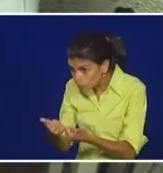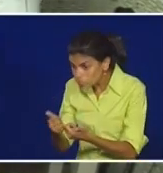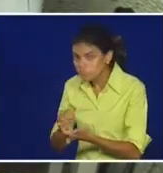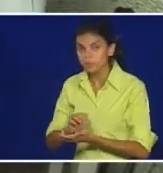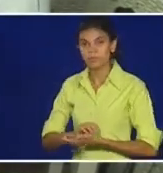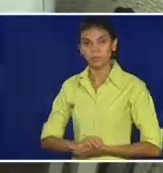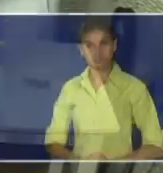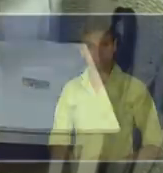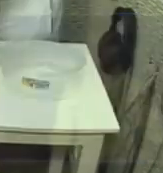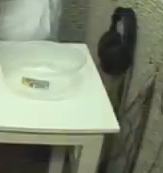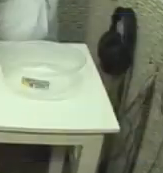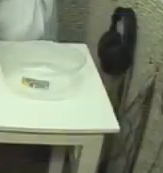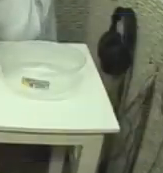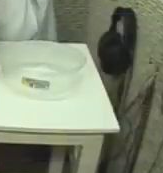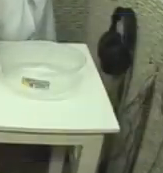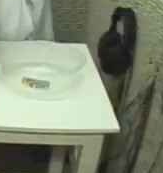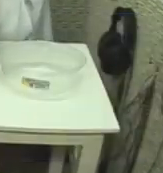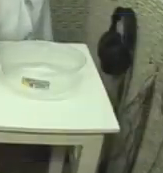bacia, tá bom?